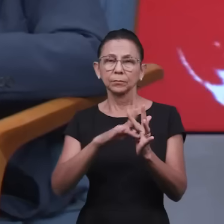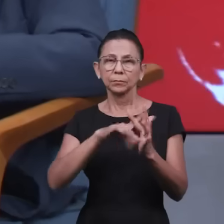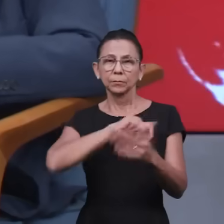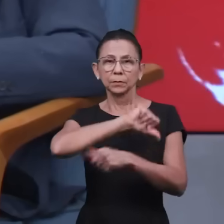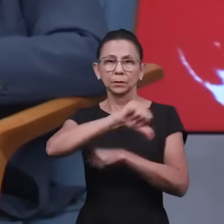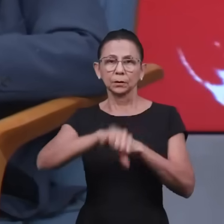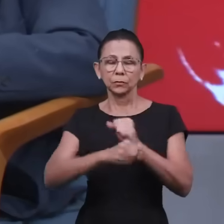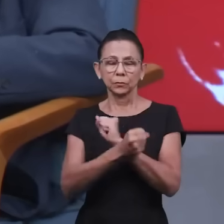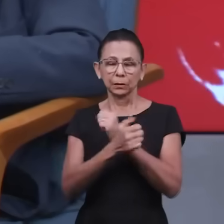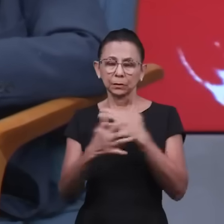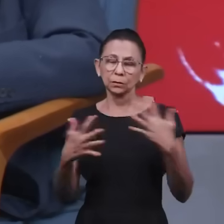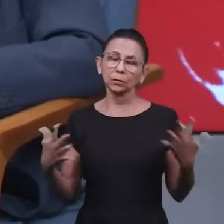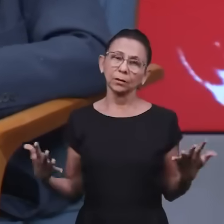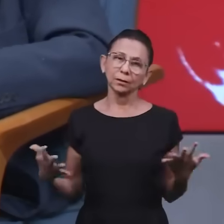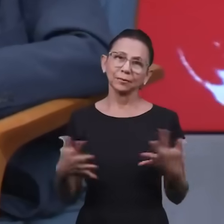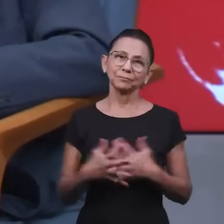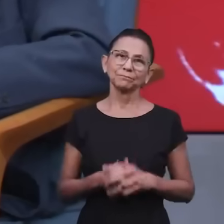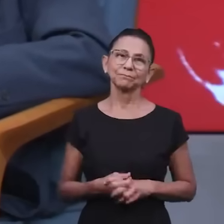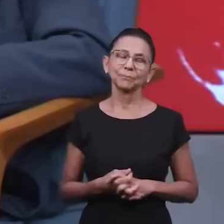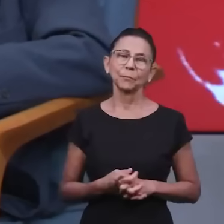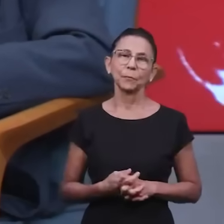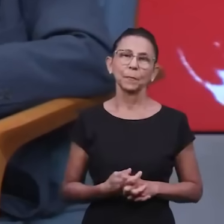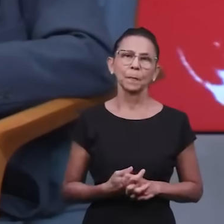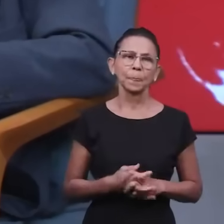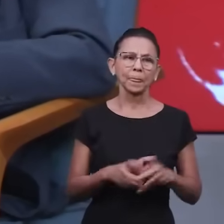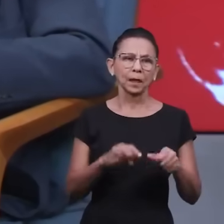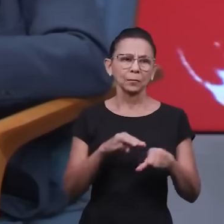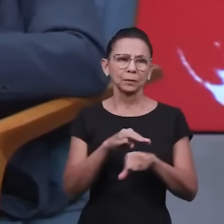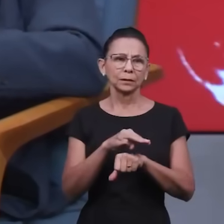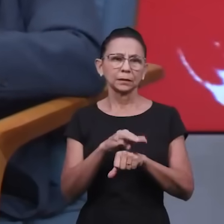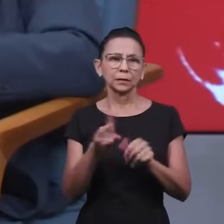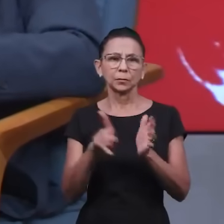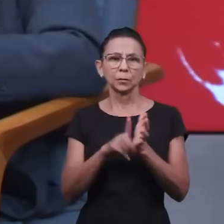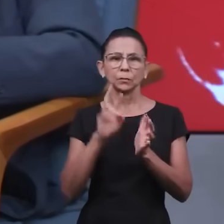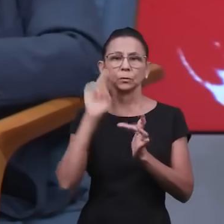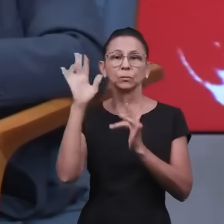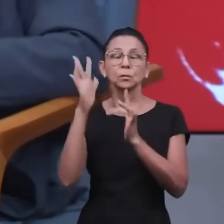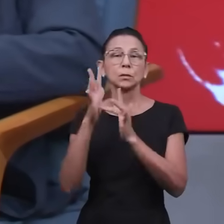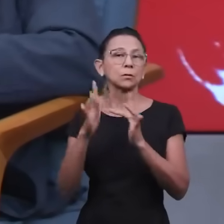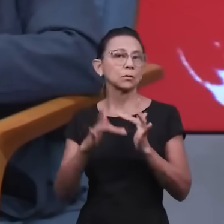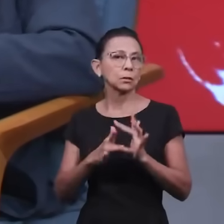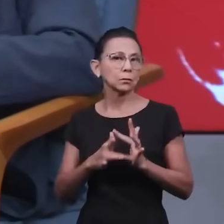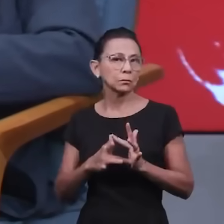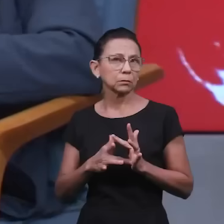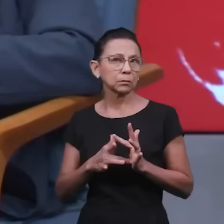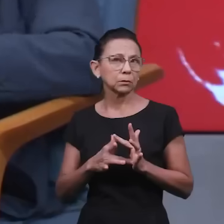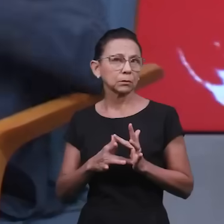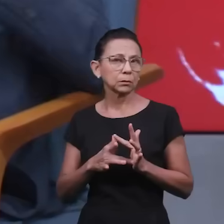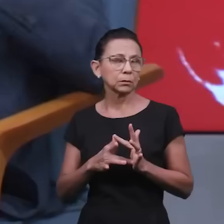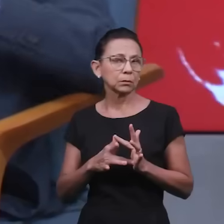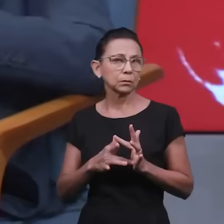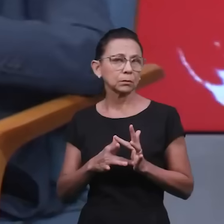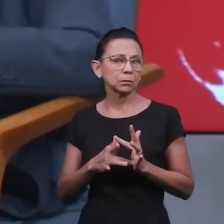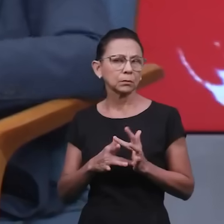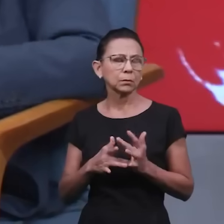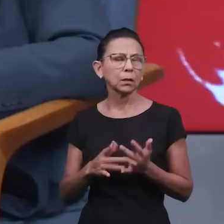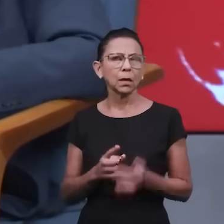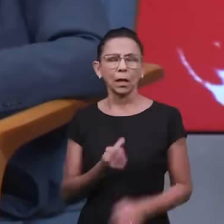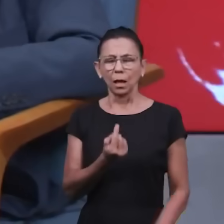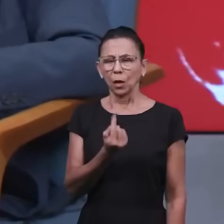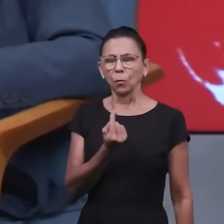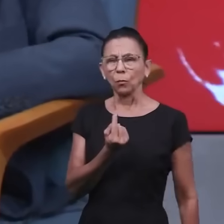ministério da palavra é o ministério de Jesus. Mas o ministério de Jesus era o quê? É em um?